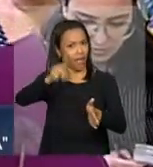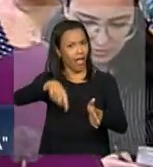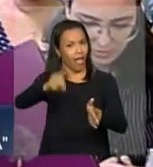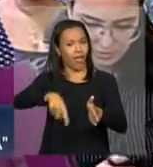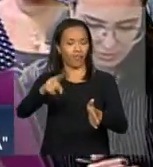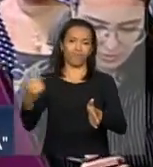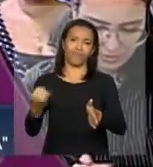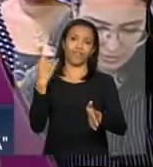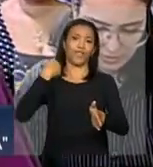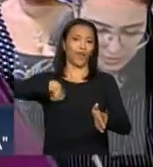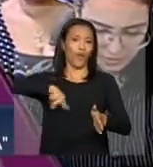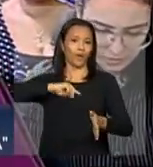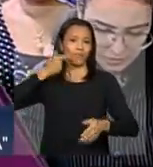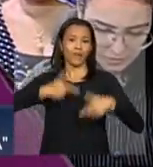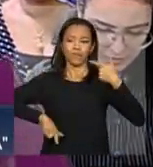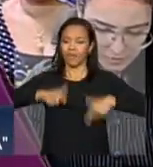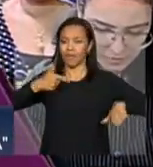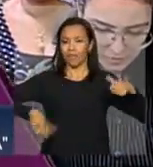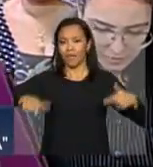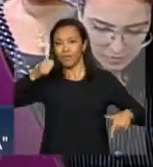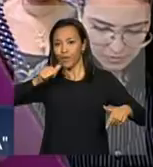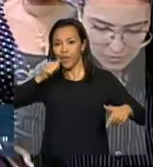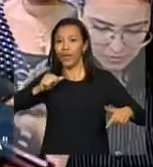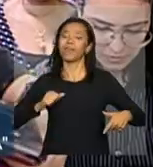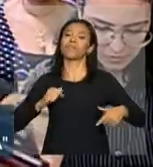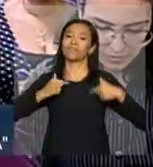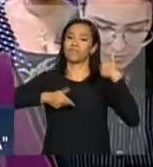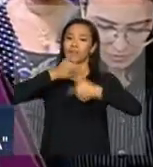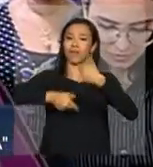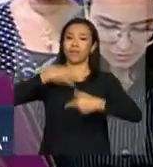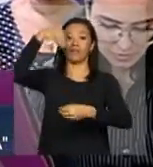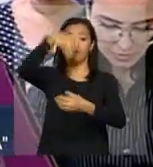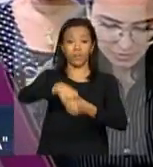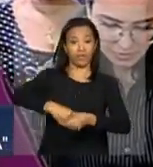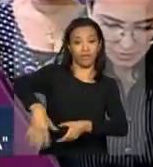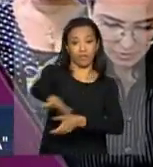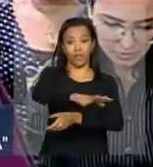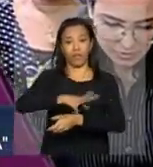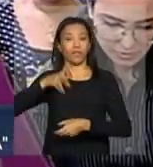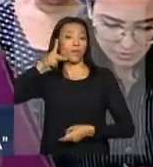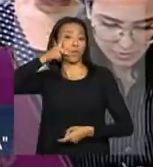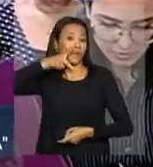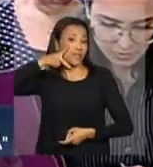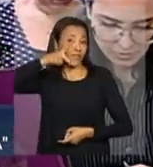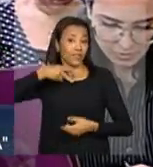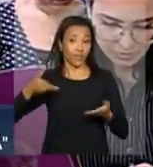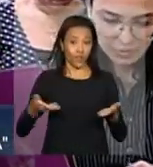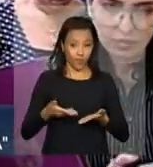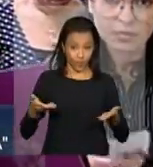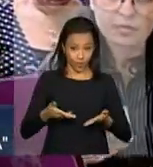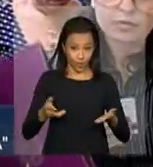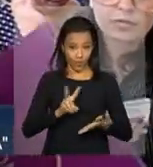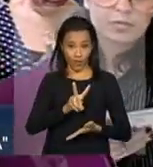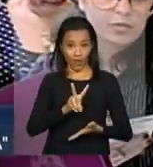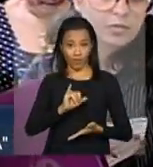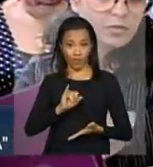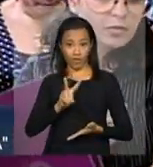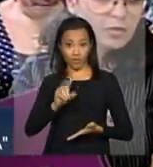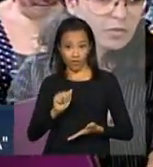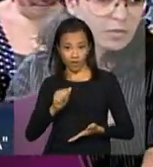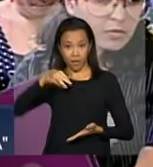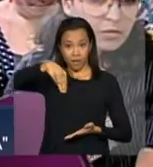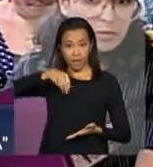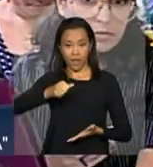vez mais precisamos mulheres no poder e na política. E hoje cedo, no Viva Maria, eu já anunciava